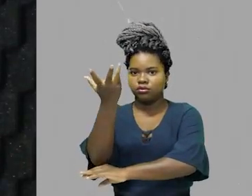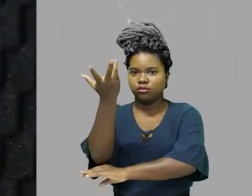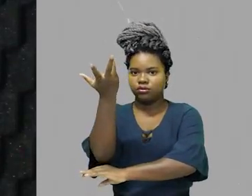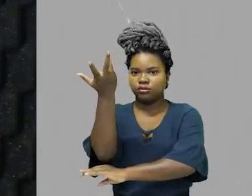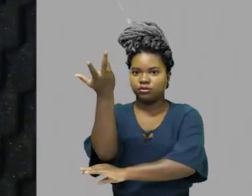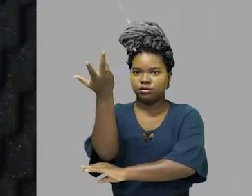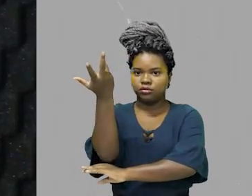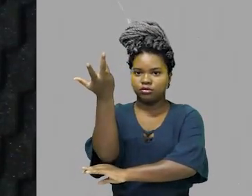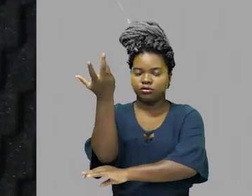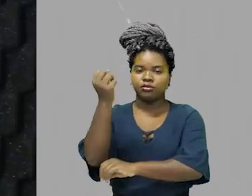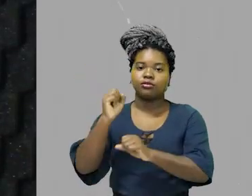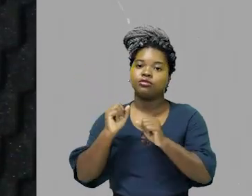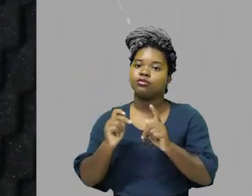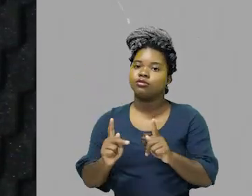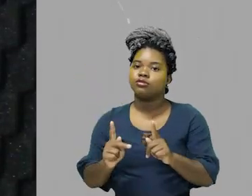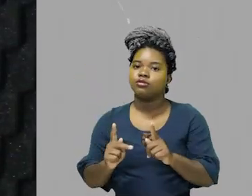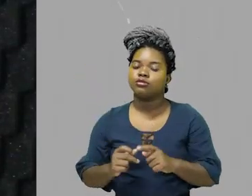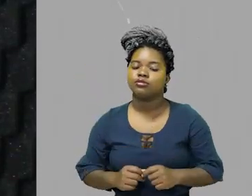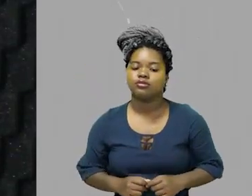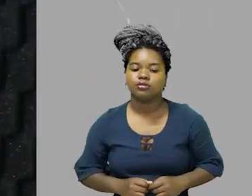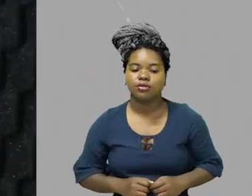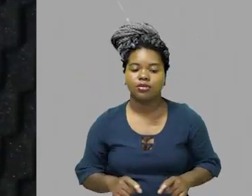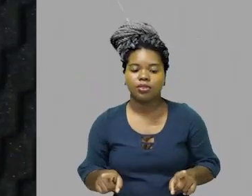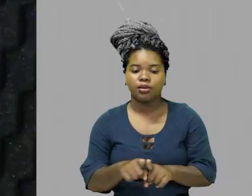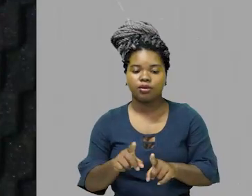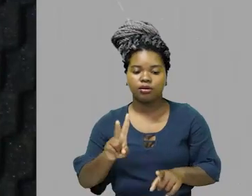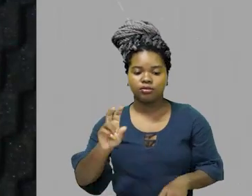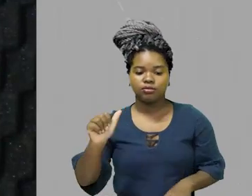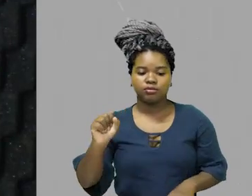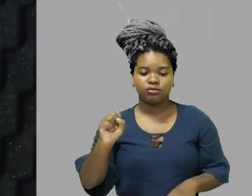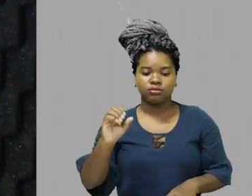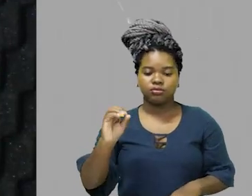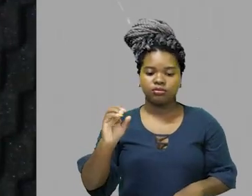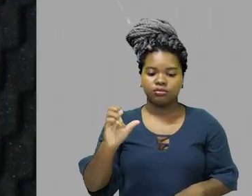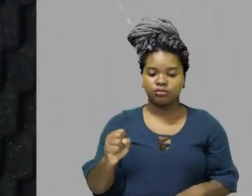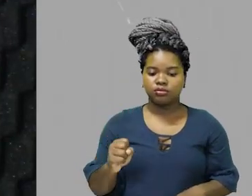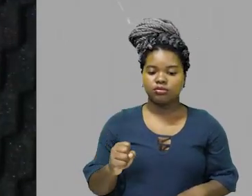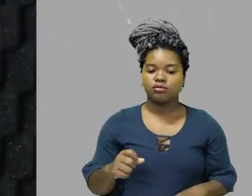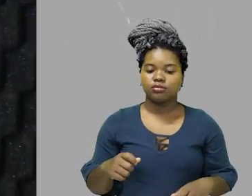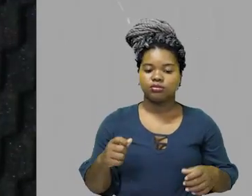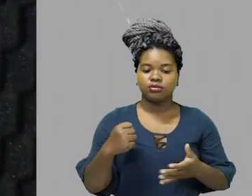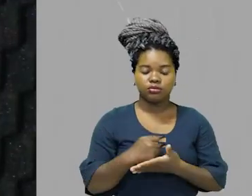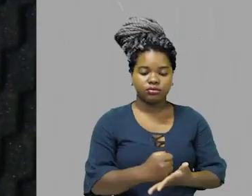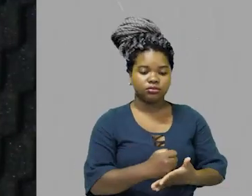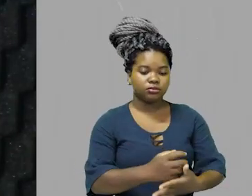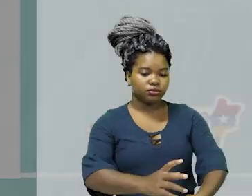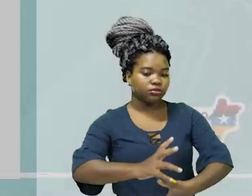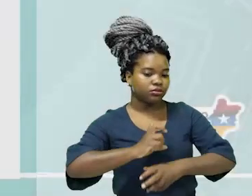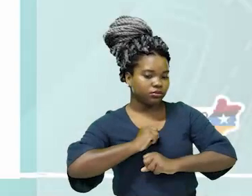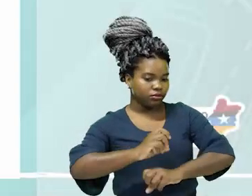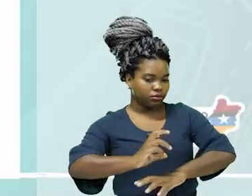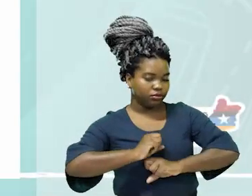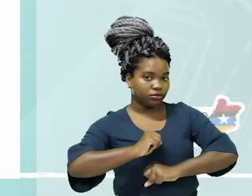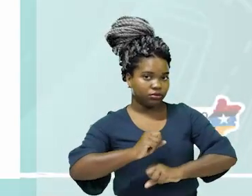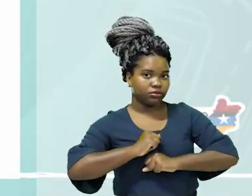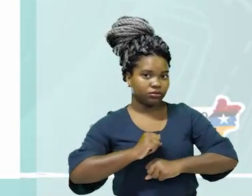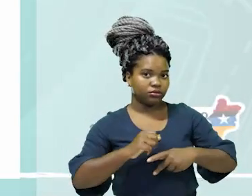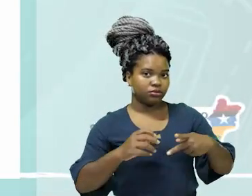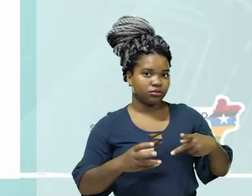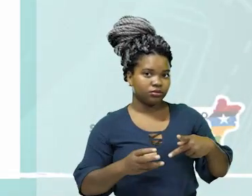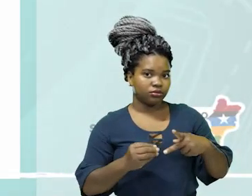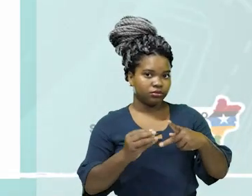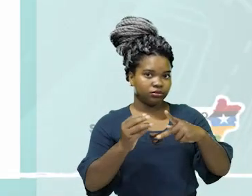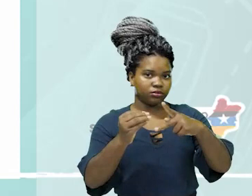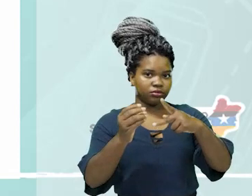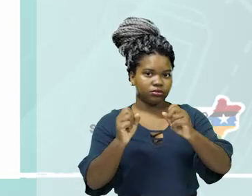presença desses vasos condutores auxiliam ali na absorção dos nutrientes, ok? Aí quando a gente vai andando mais